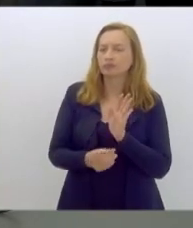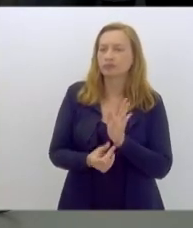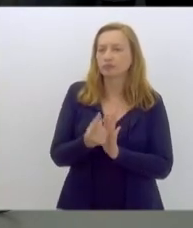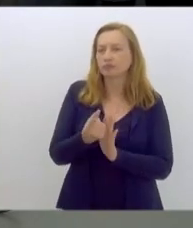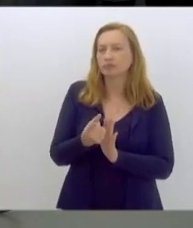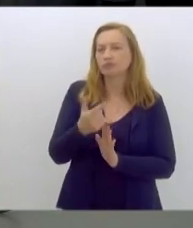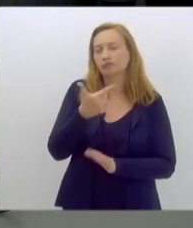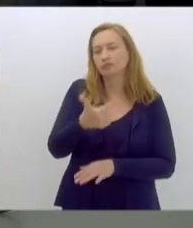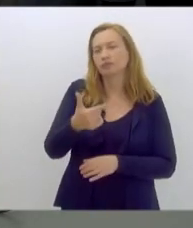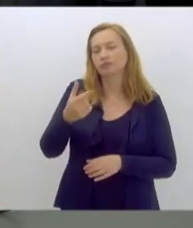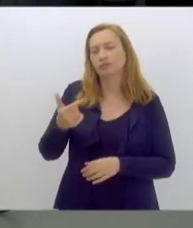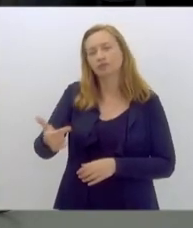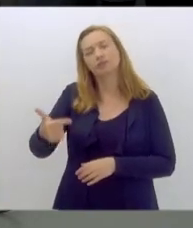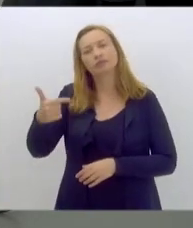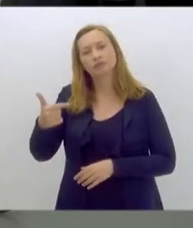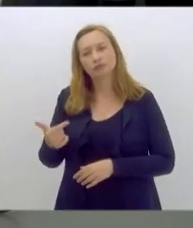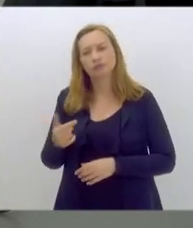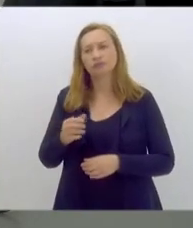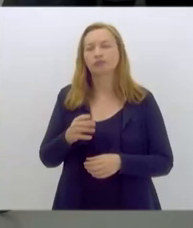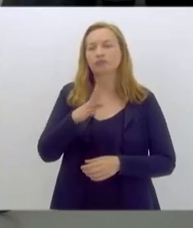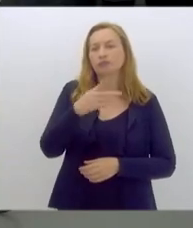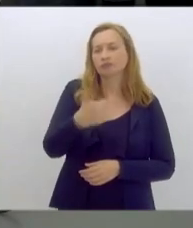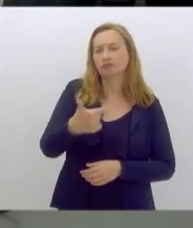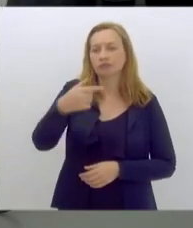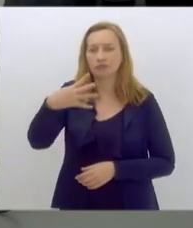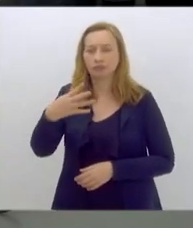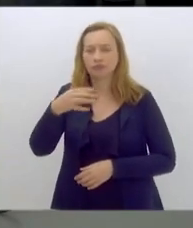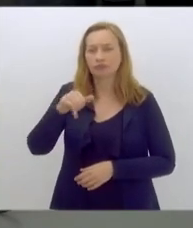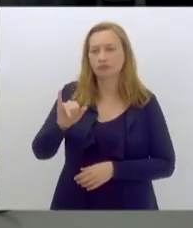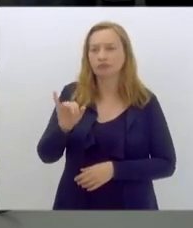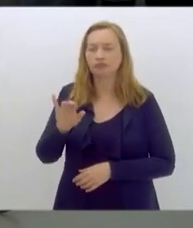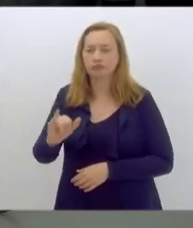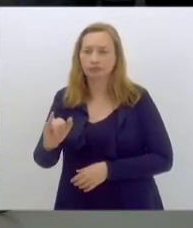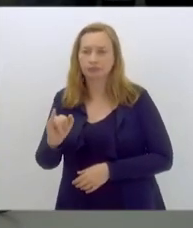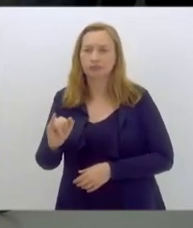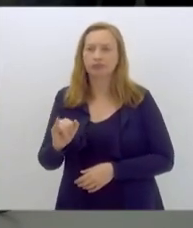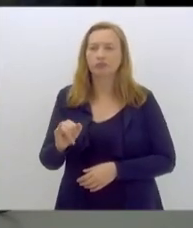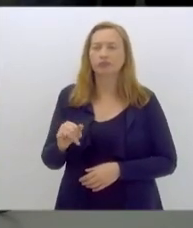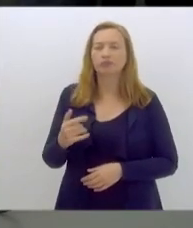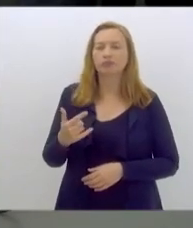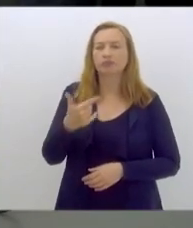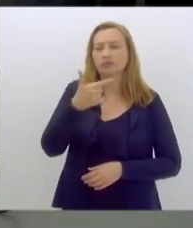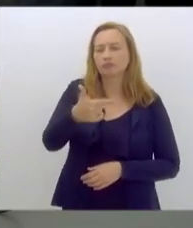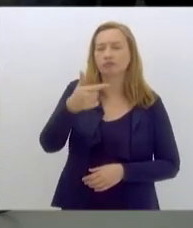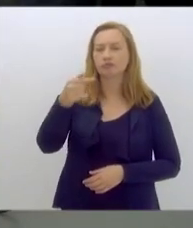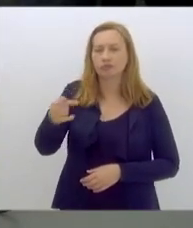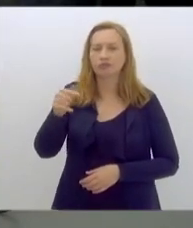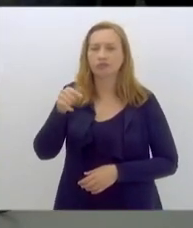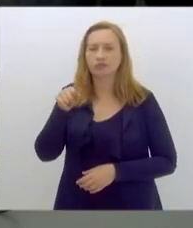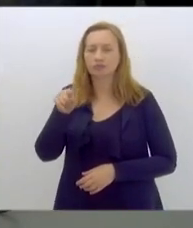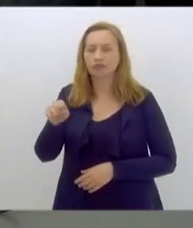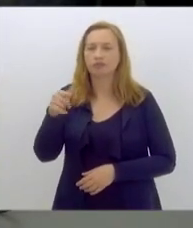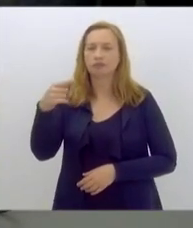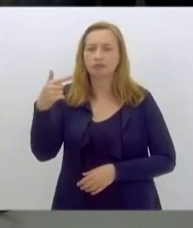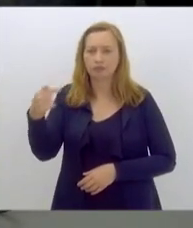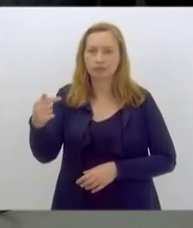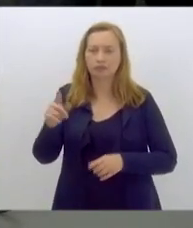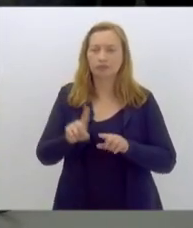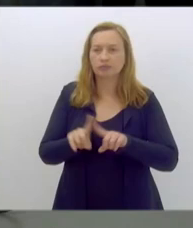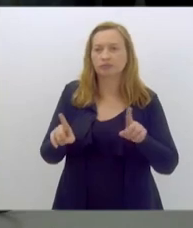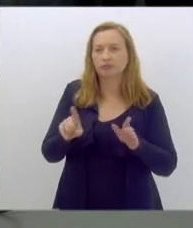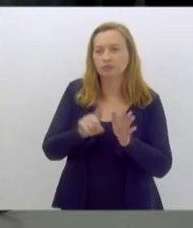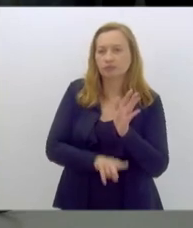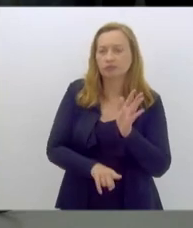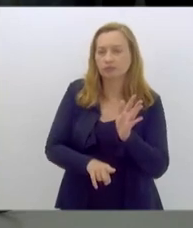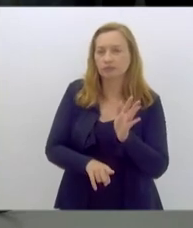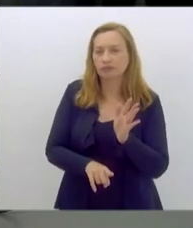que ela tinha uma previsão de 24 bi nós estamos prevendo 27.7 mas menor do